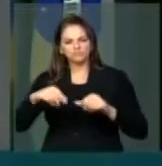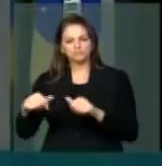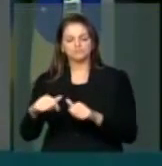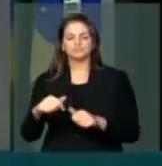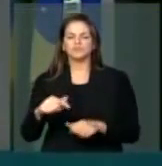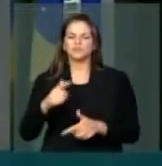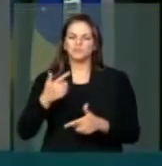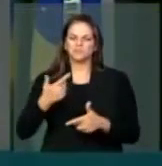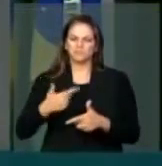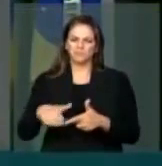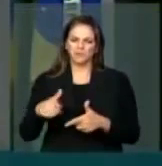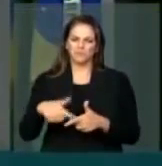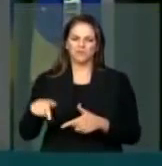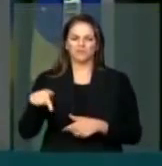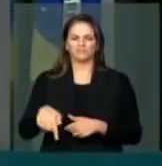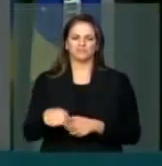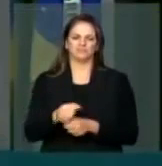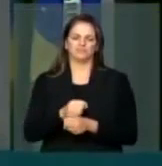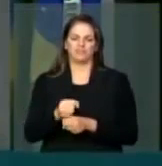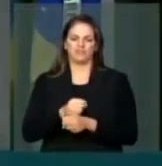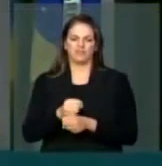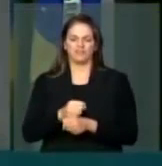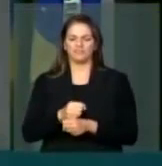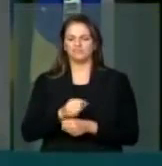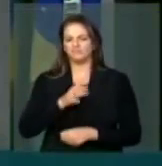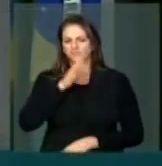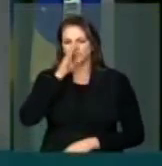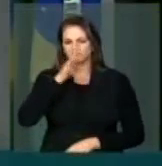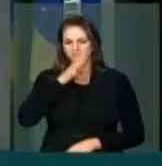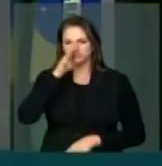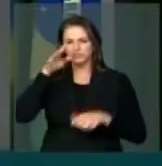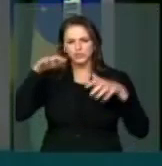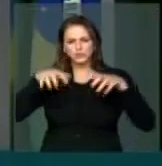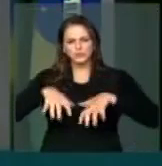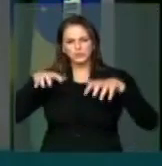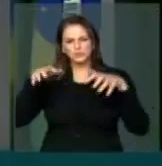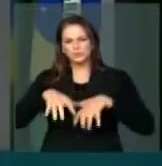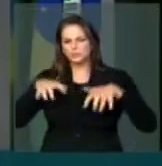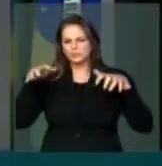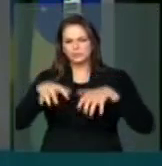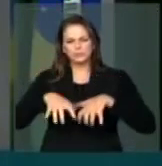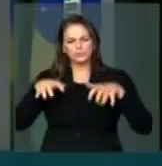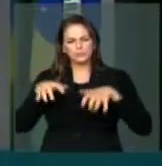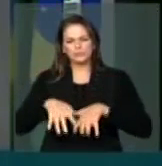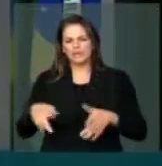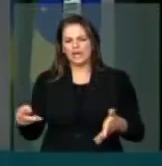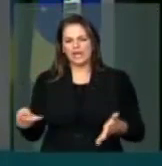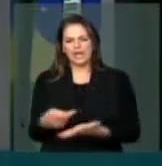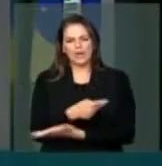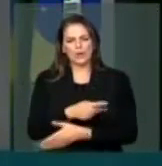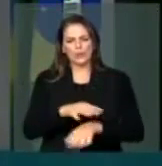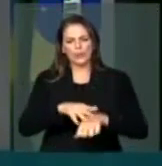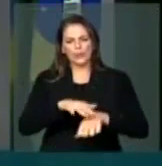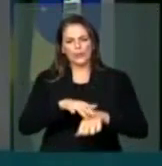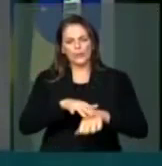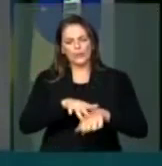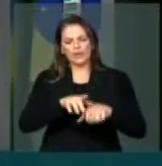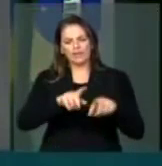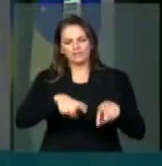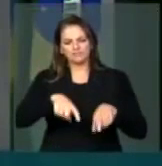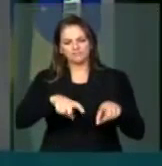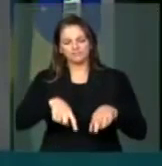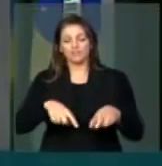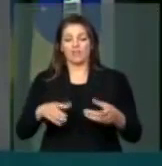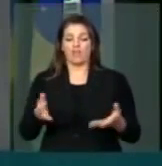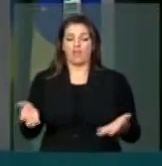parte do trigo do Rio Grande do Sul, excesso de chuvas, doenças, que ocorreram, e boa parte desse trigo que está